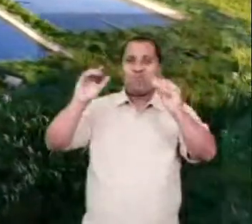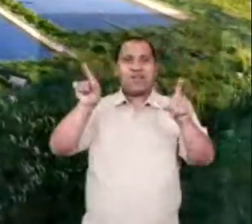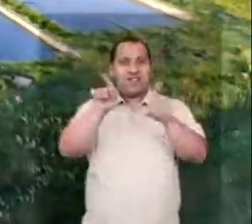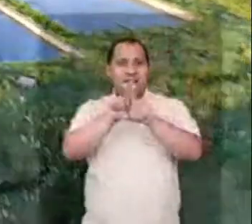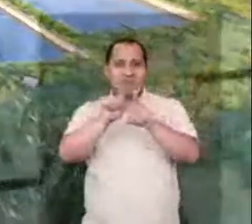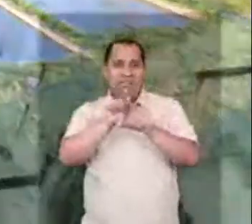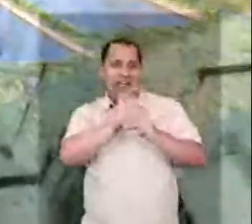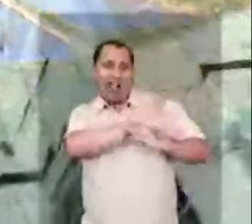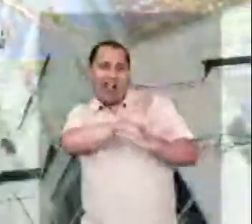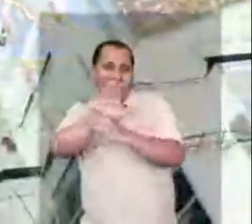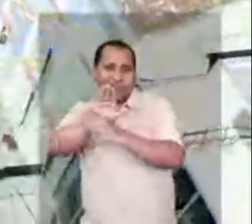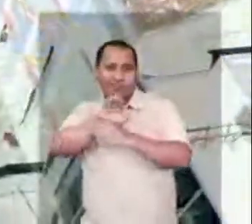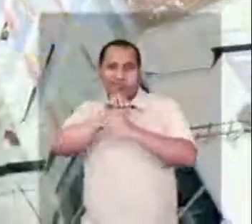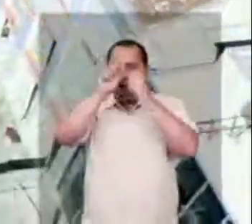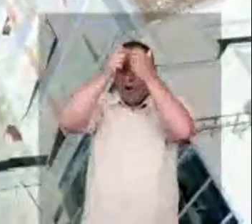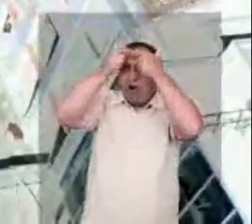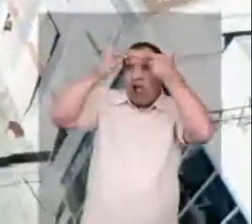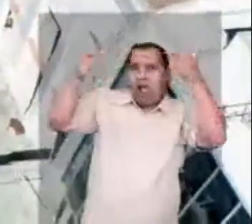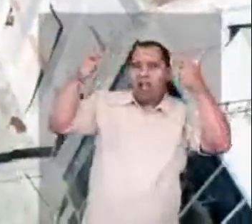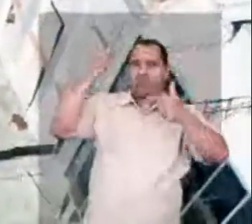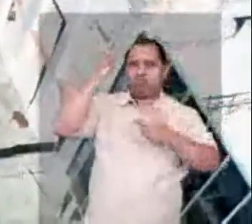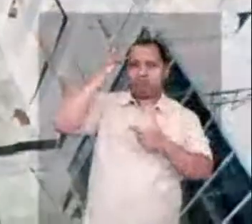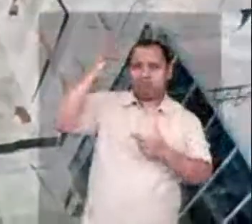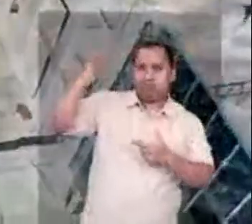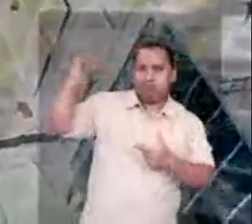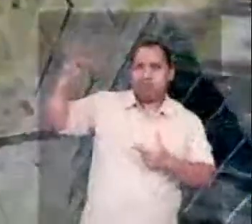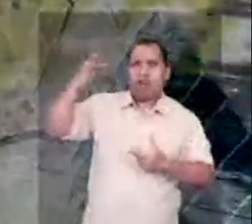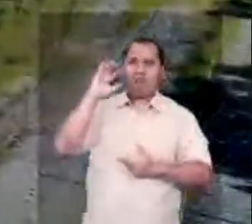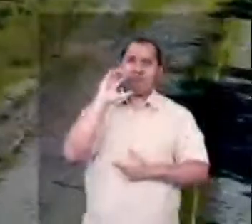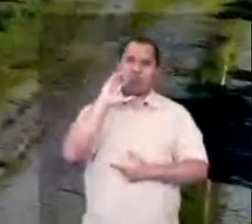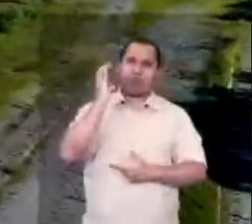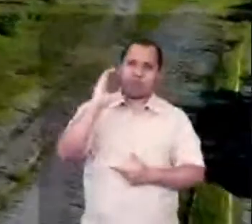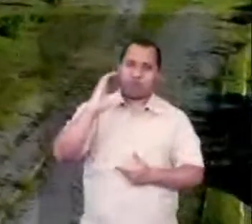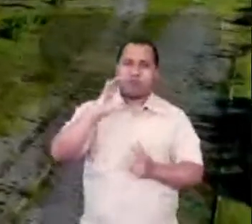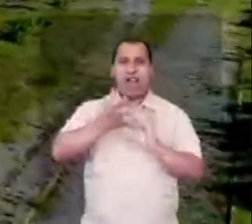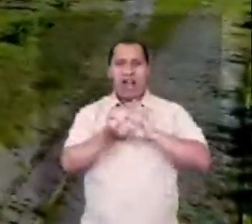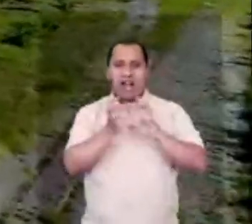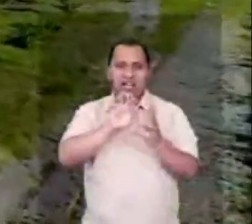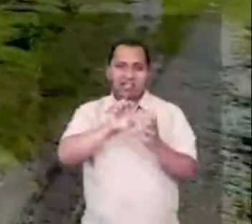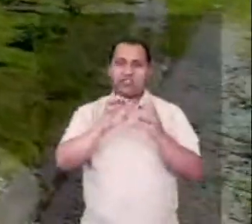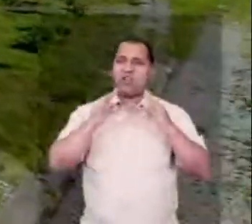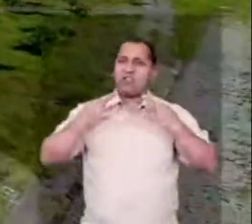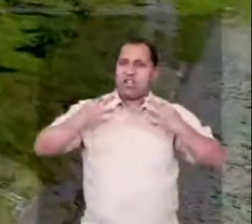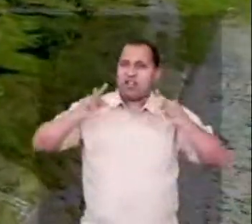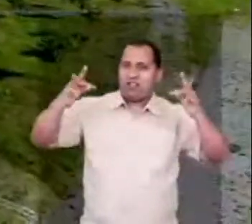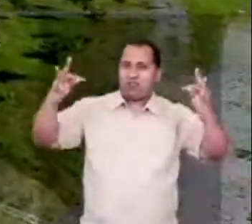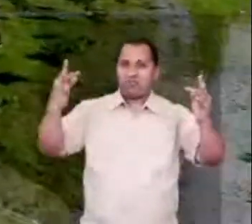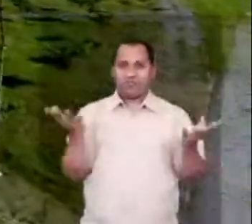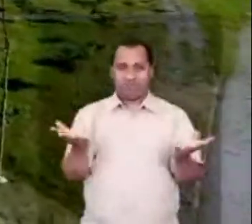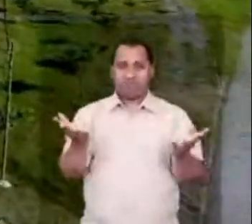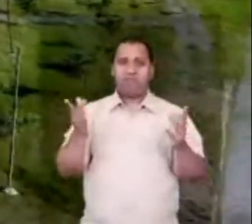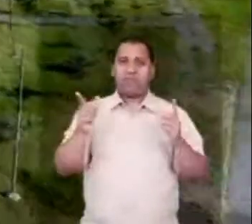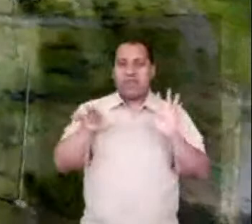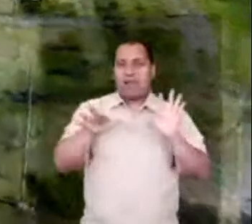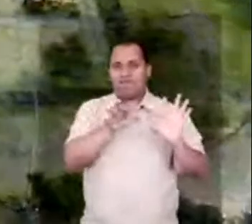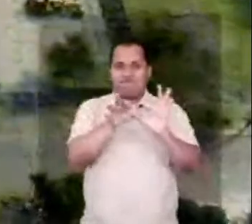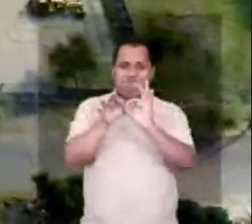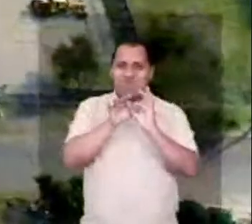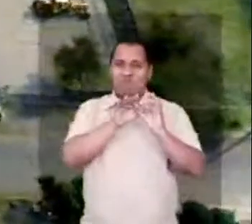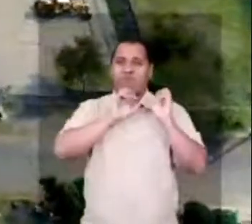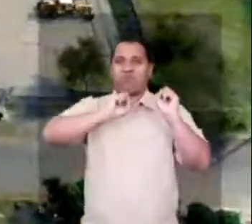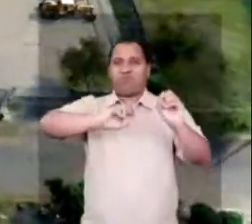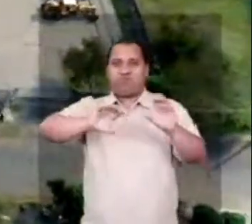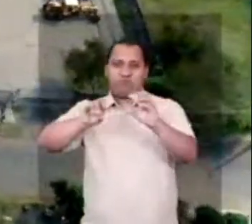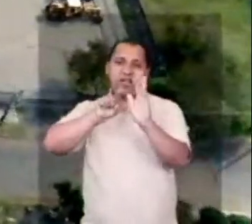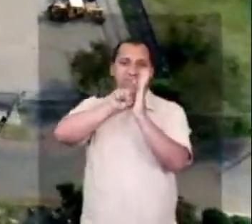superior e a produção de conhecimento filosófico, científico, artístico e tecnológico,